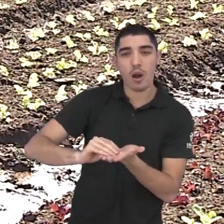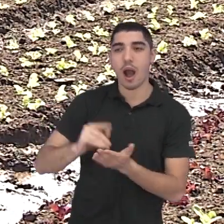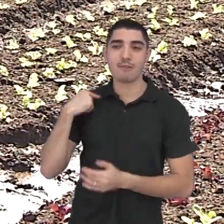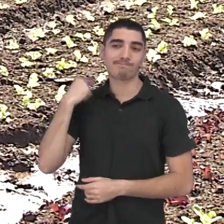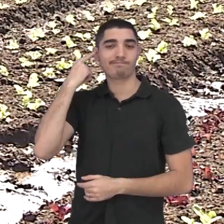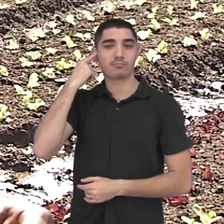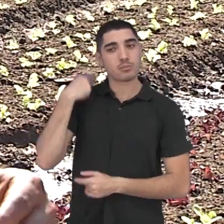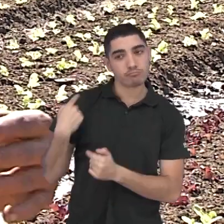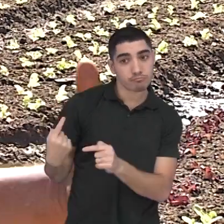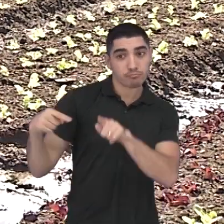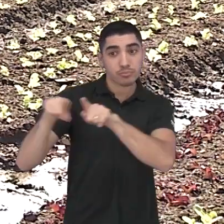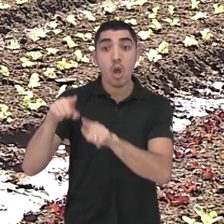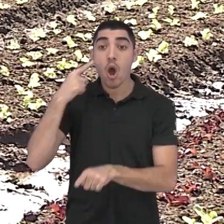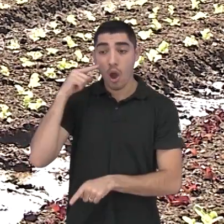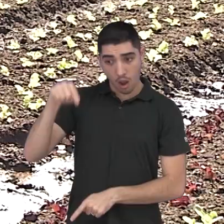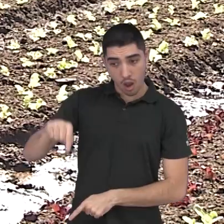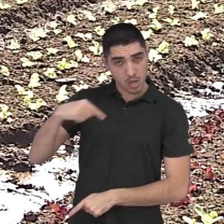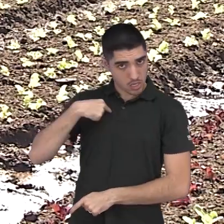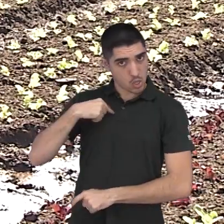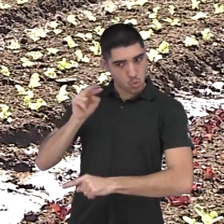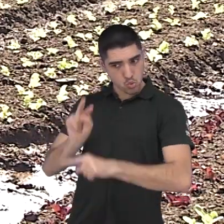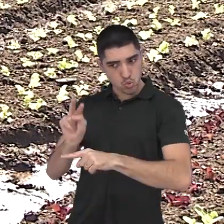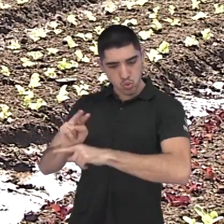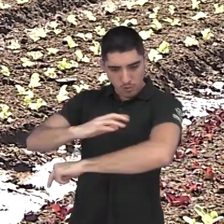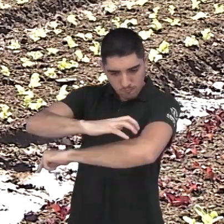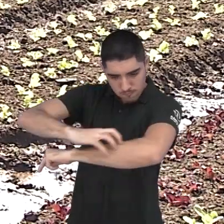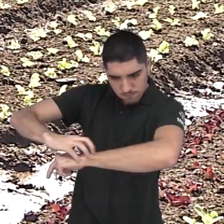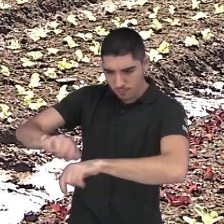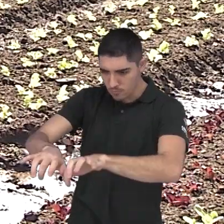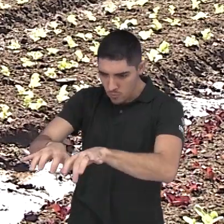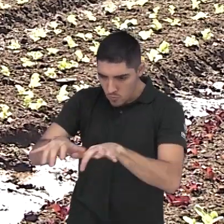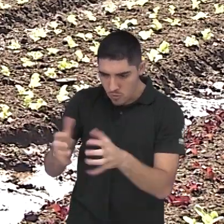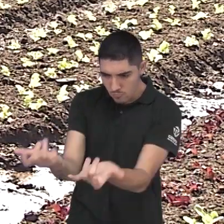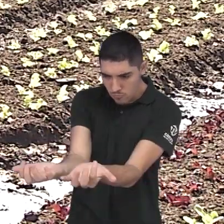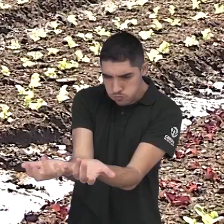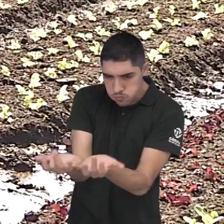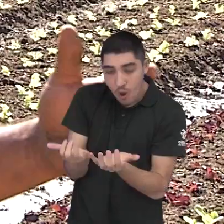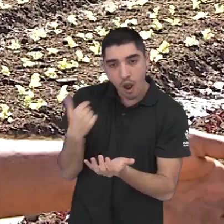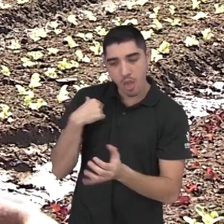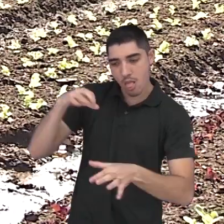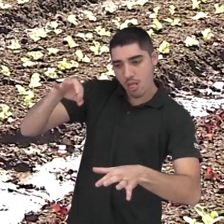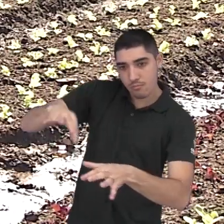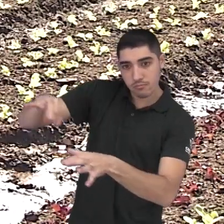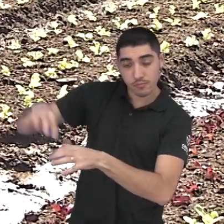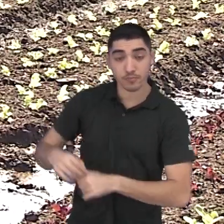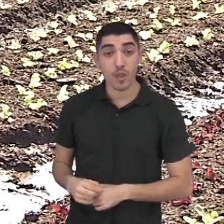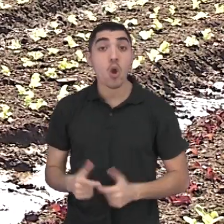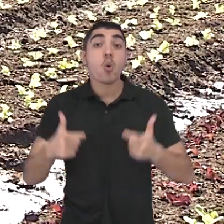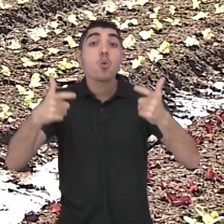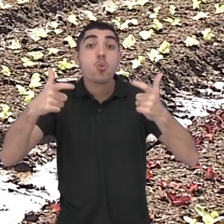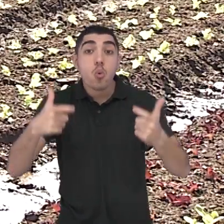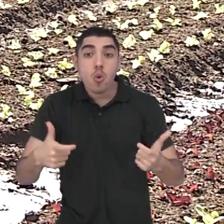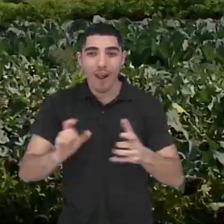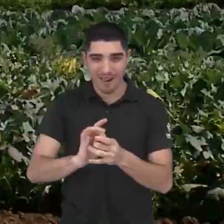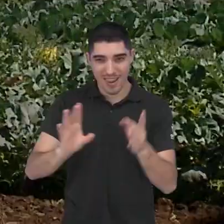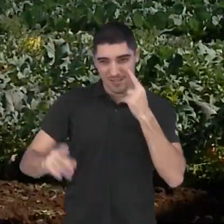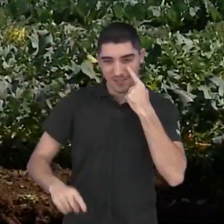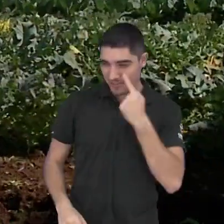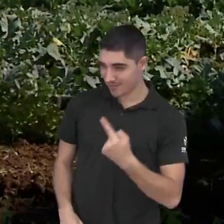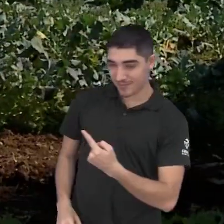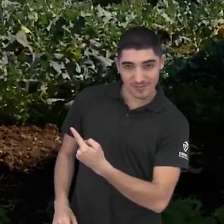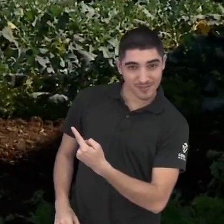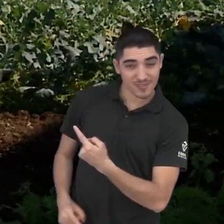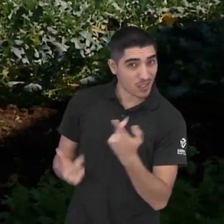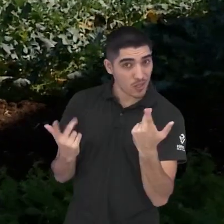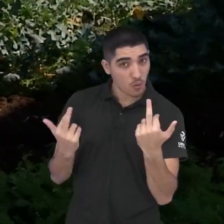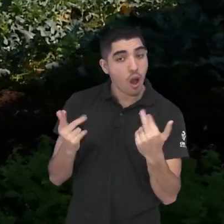dono isso tudo daí ele foi cedeu pra gente fazer uma parceria e manter o terreno dele Limpo dele cedeu pra gente poder estar plantando no terreno ocupar